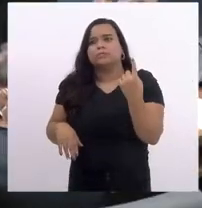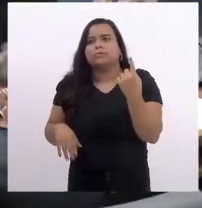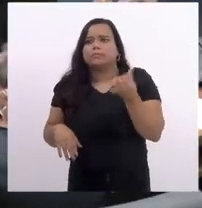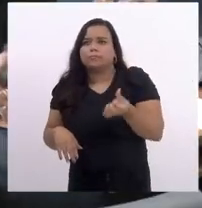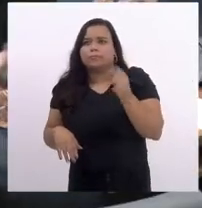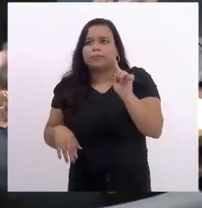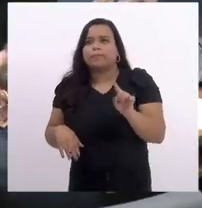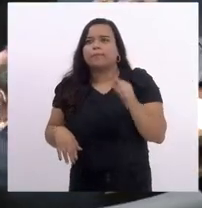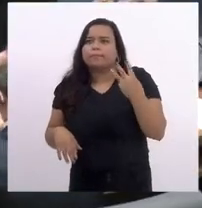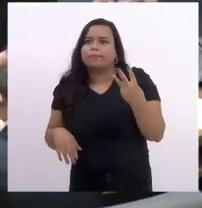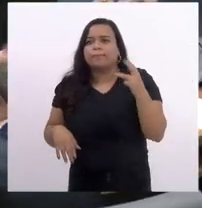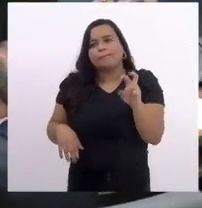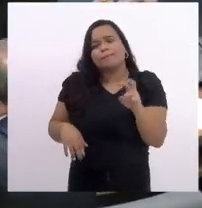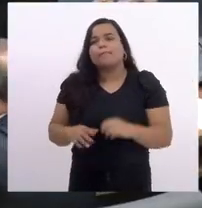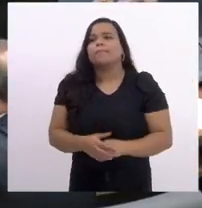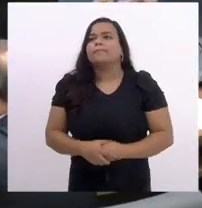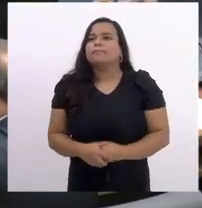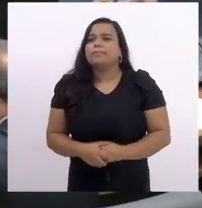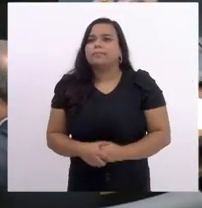minutos.